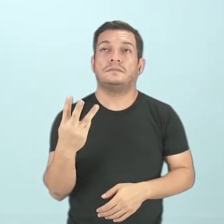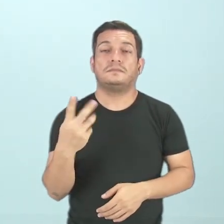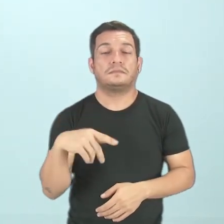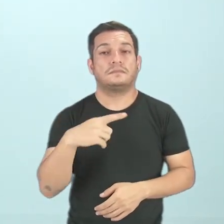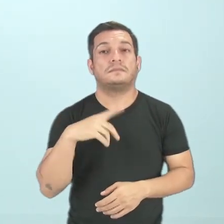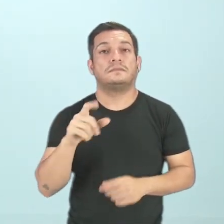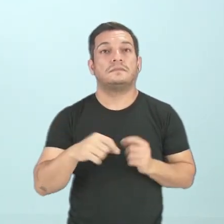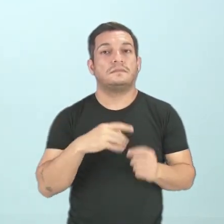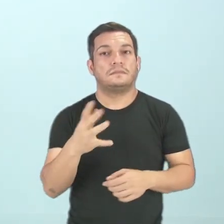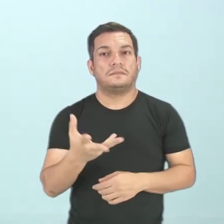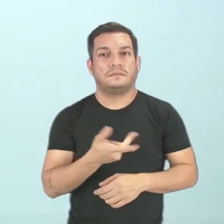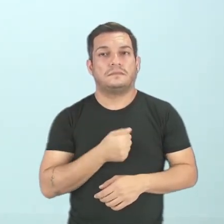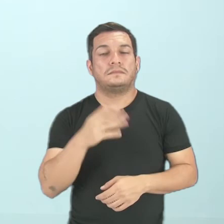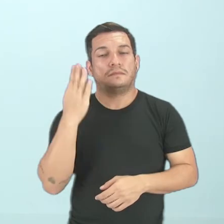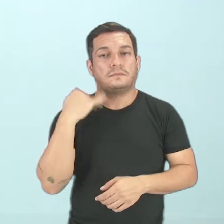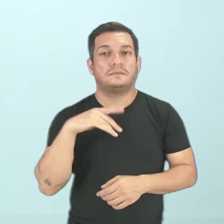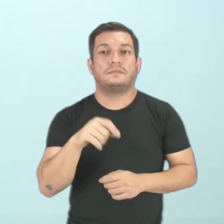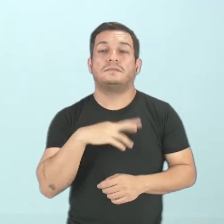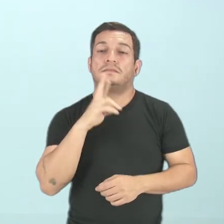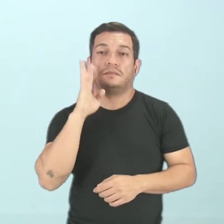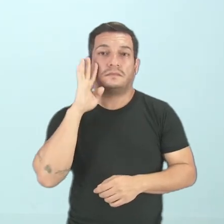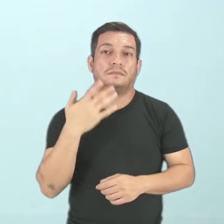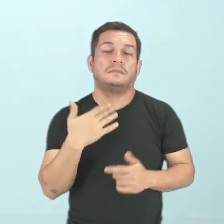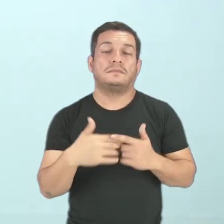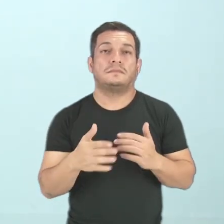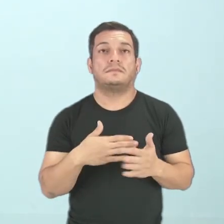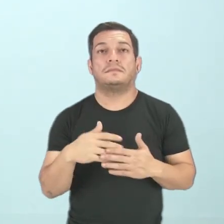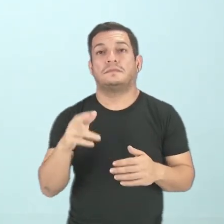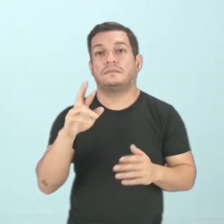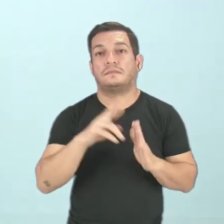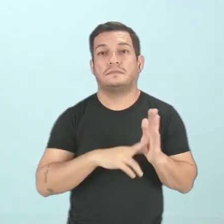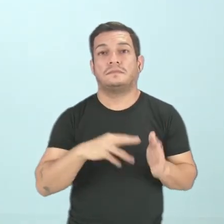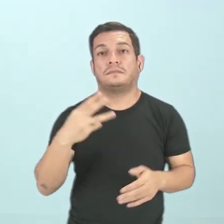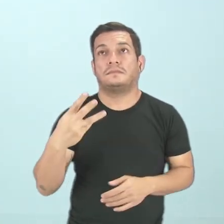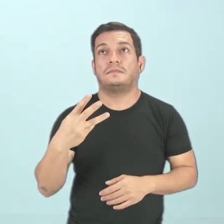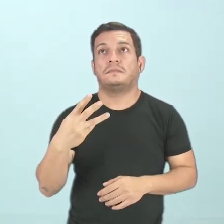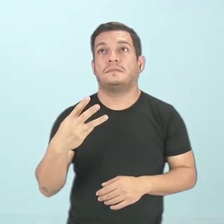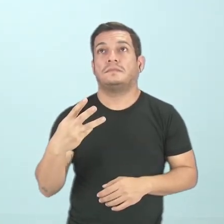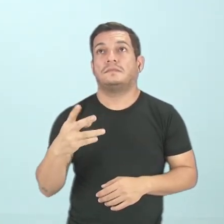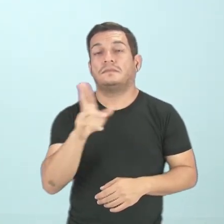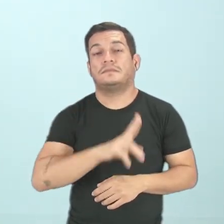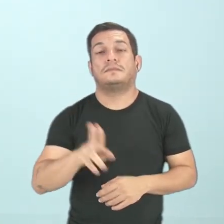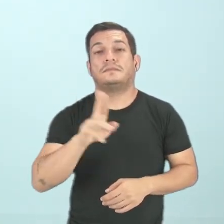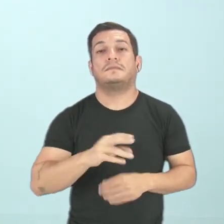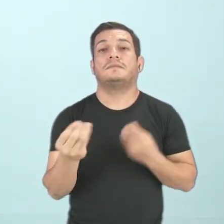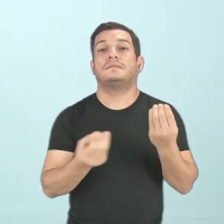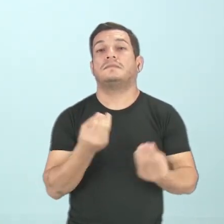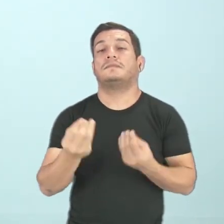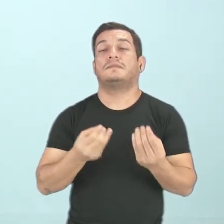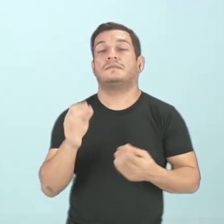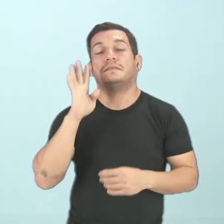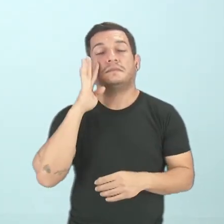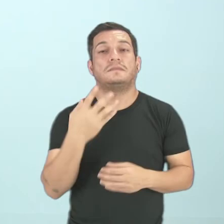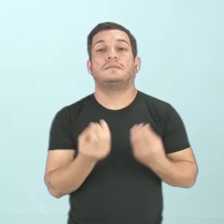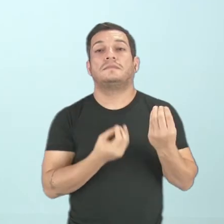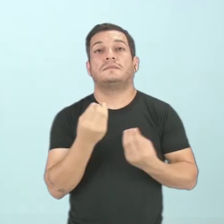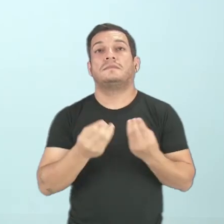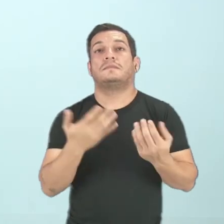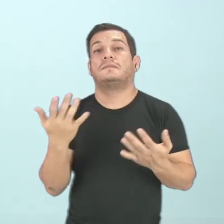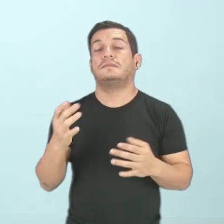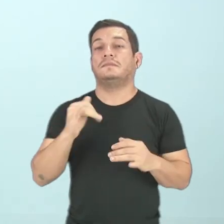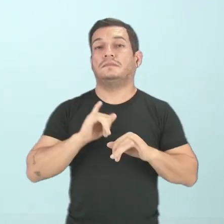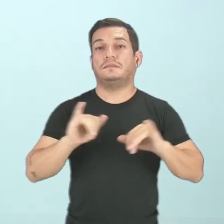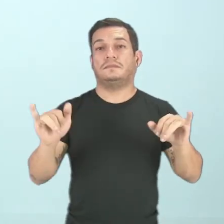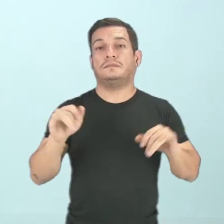você deve dominar essa habilidade de resolver qualquer regra de 3. Você vai utilizar como? Resolver como? Quais